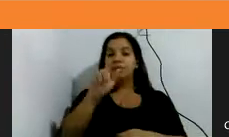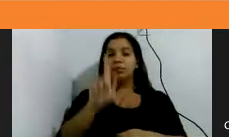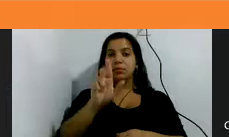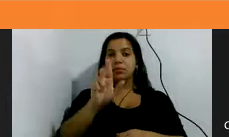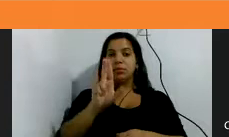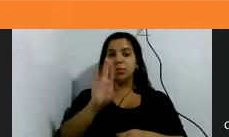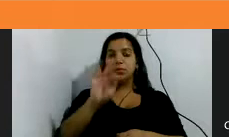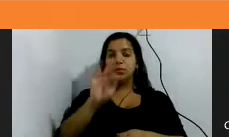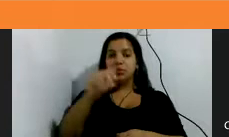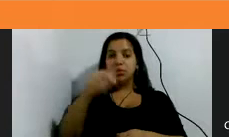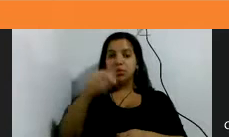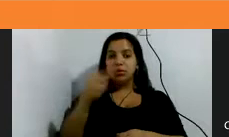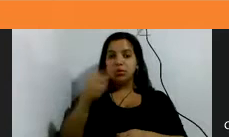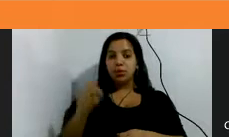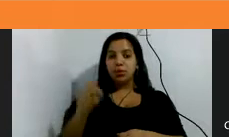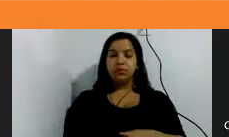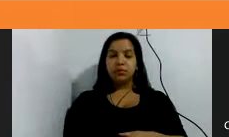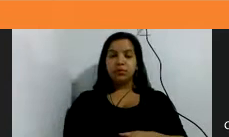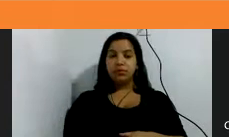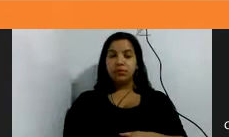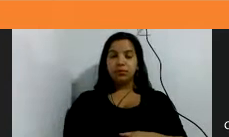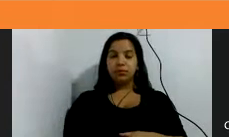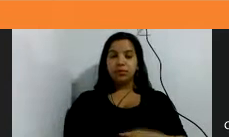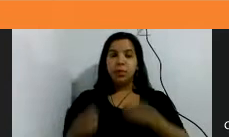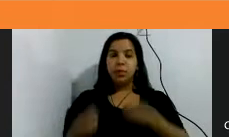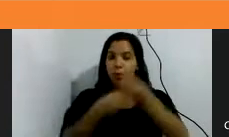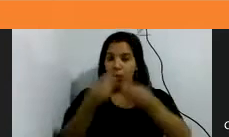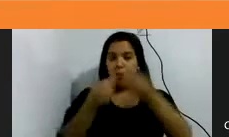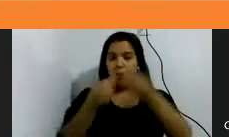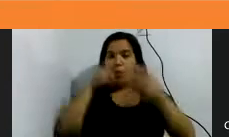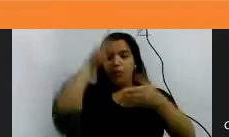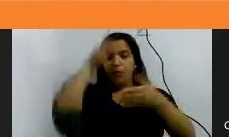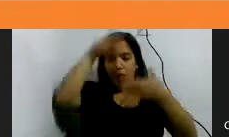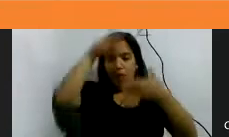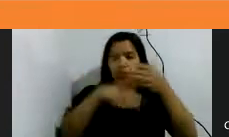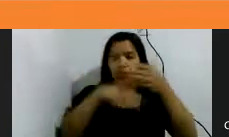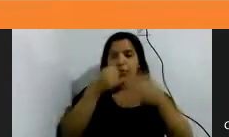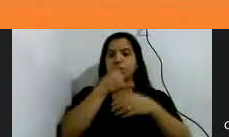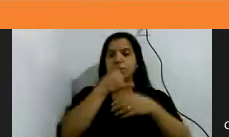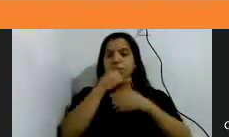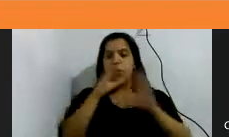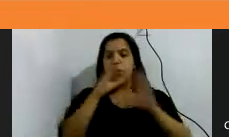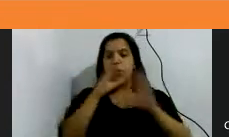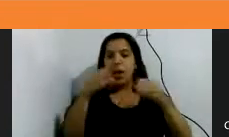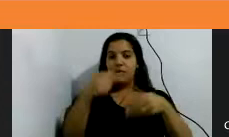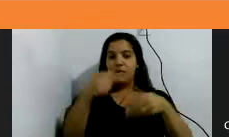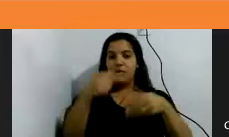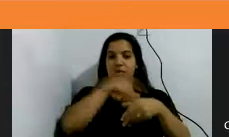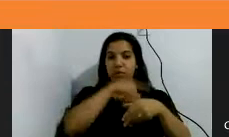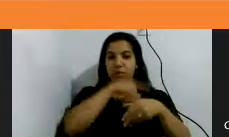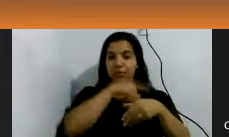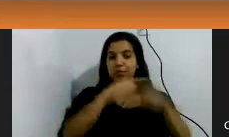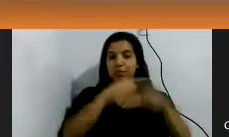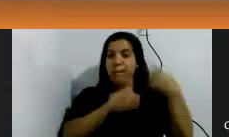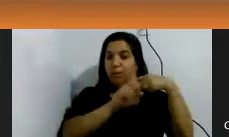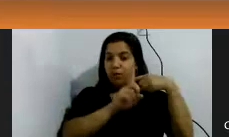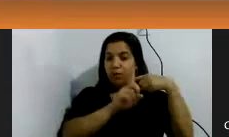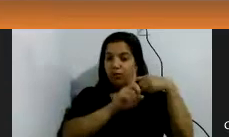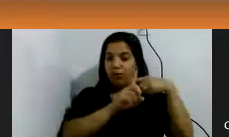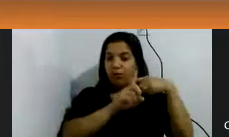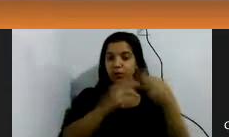de forma mais didática como que a gente vai interpretar. Então, onde a gente tiver aglutinação, é positivo. Então, é